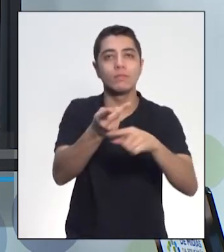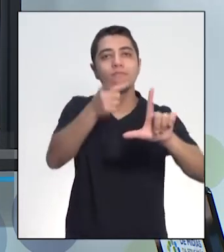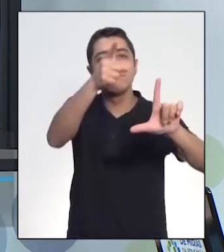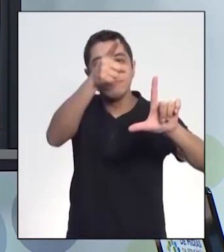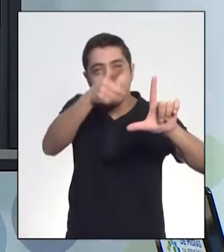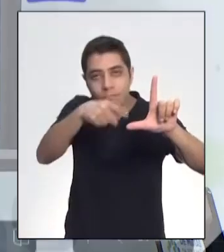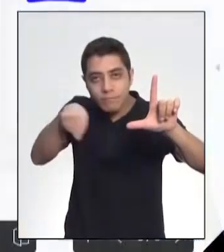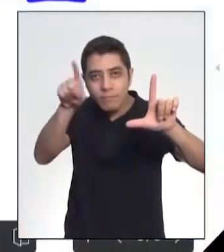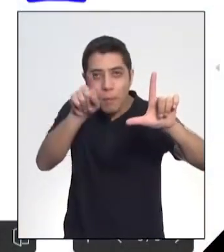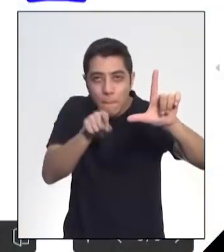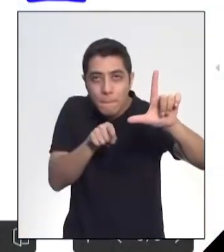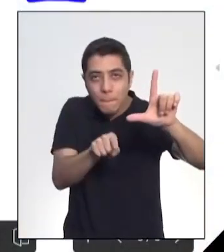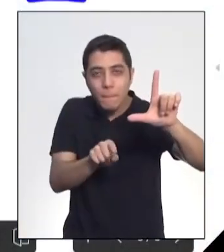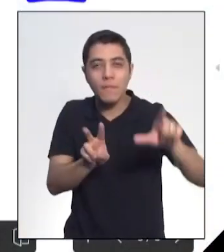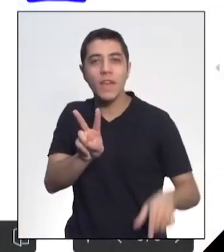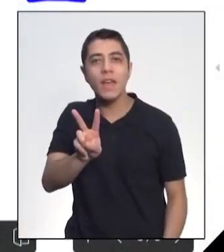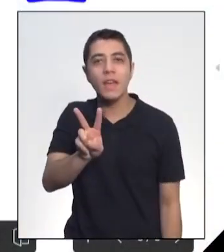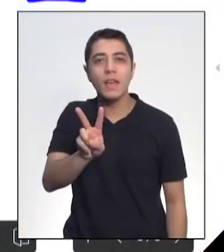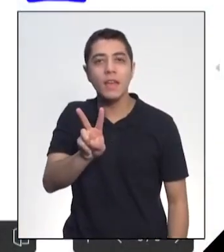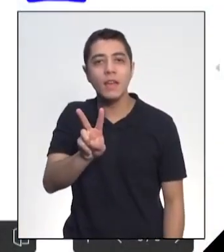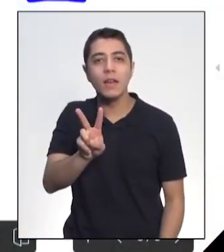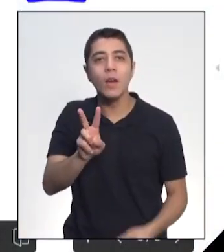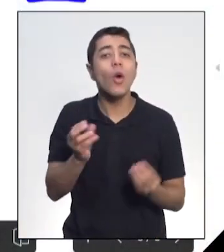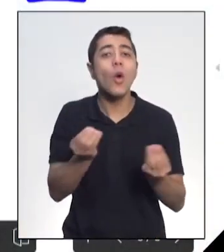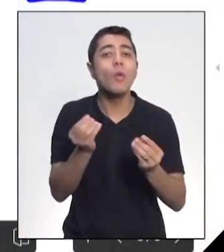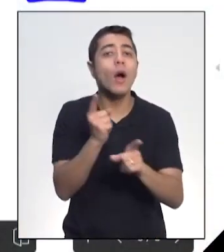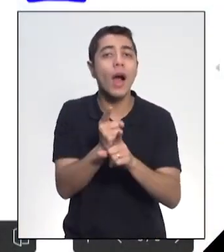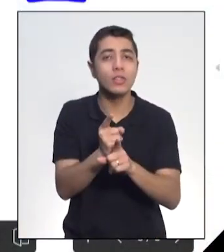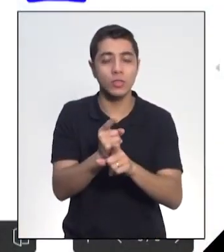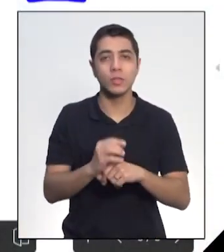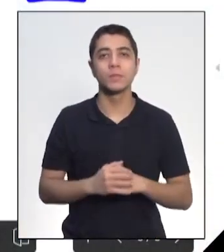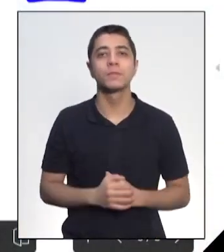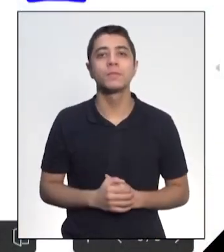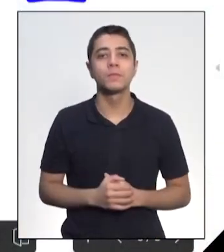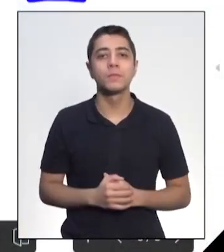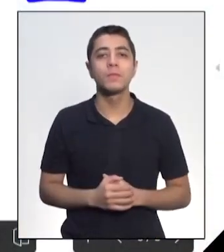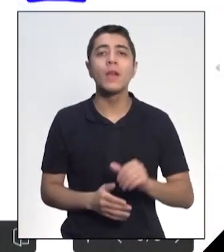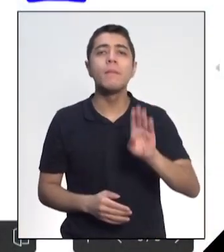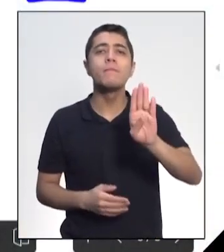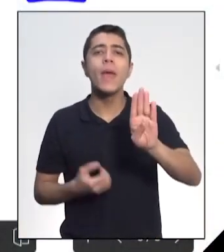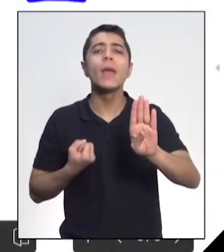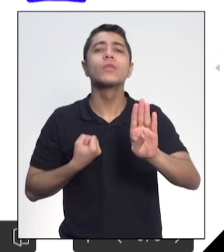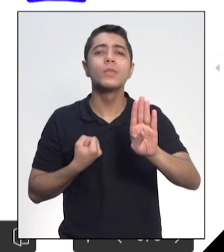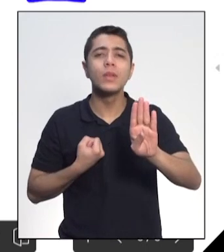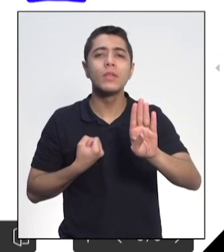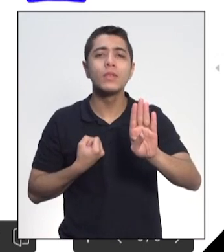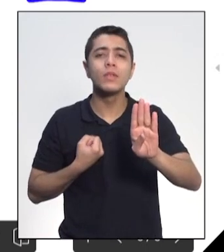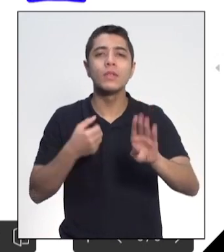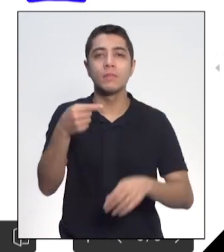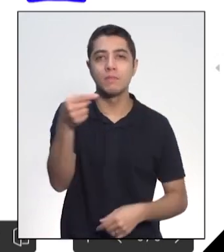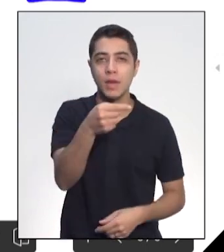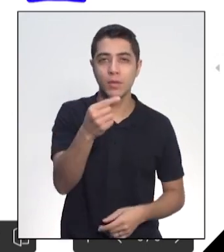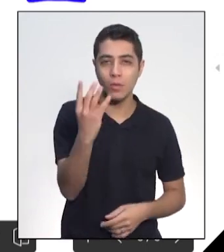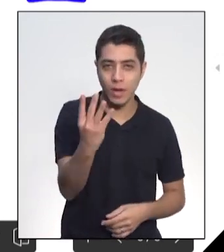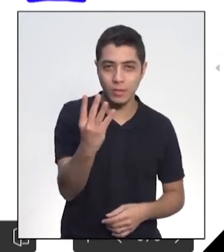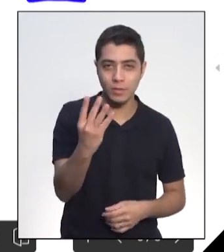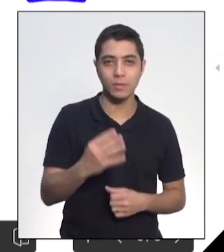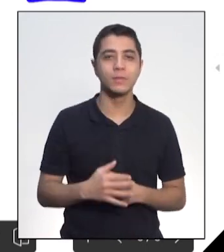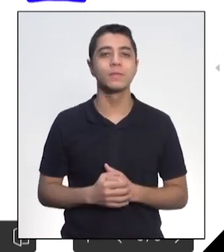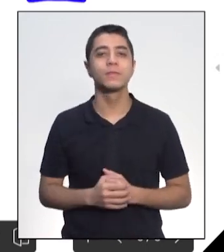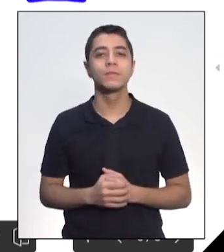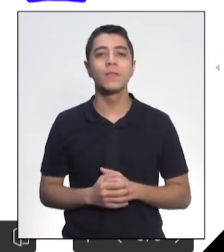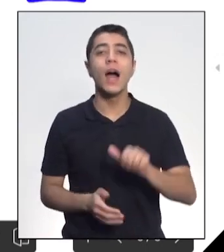Então, menos o valor do b. Quem é o valor do b? Menos 4. 2 vezes o a. Quem é o a?